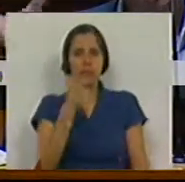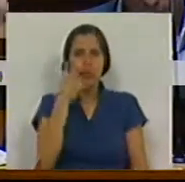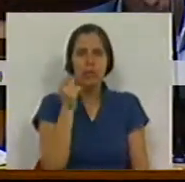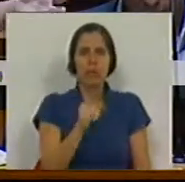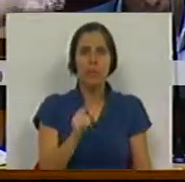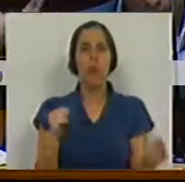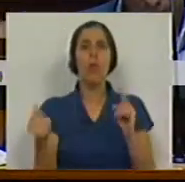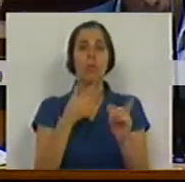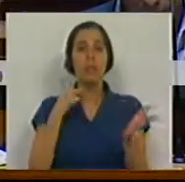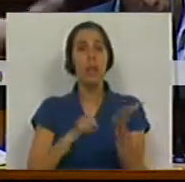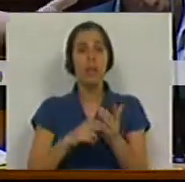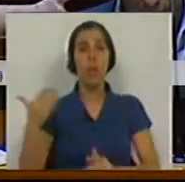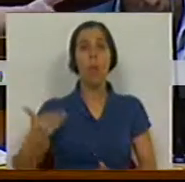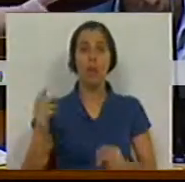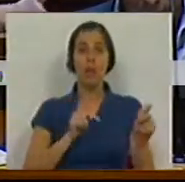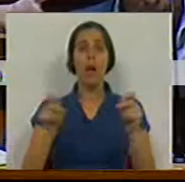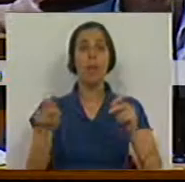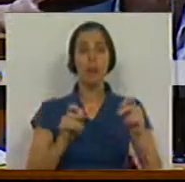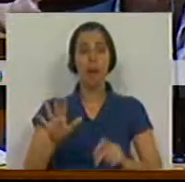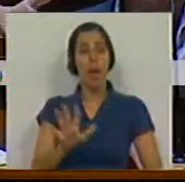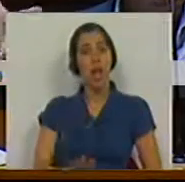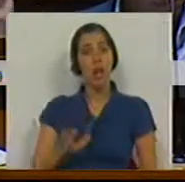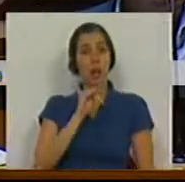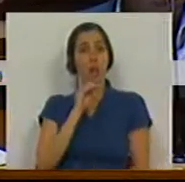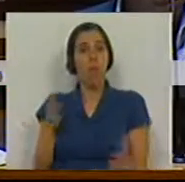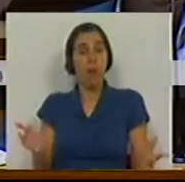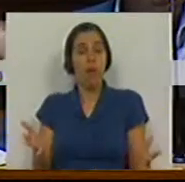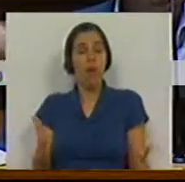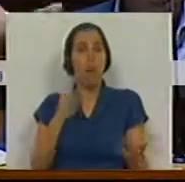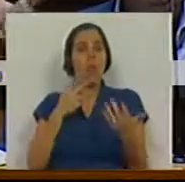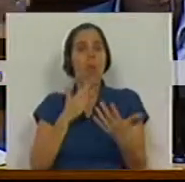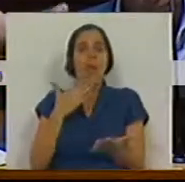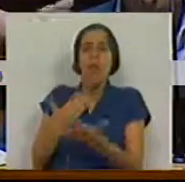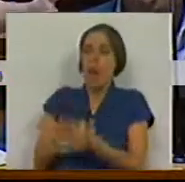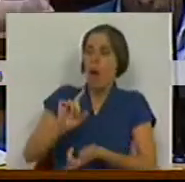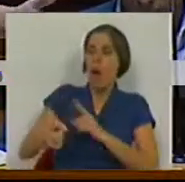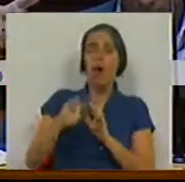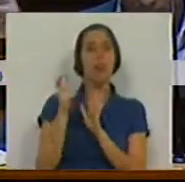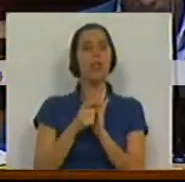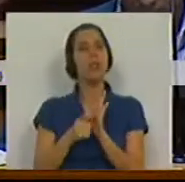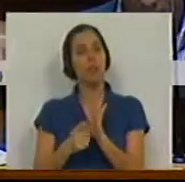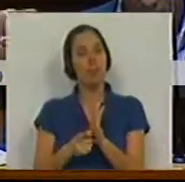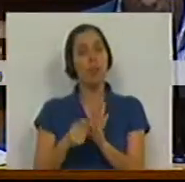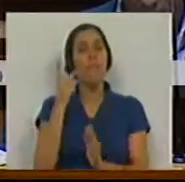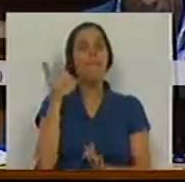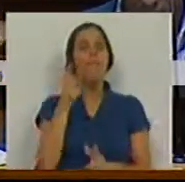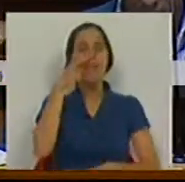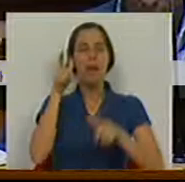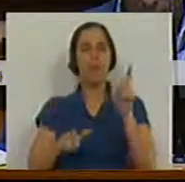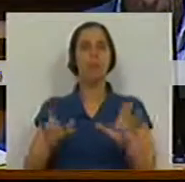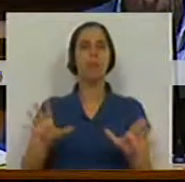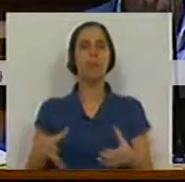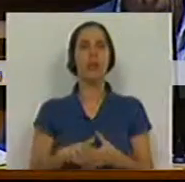de desprezar um debate sério sobre o direito à mobilidade na região, sobre o impacto destes aspectos para a vida das